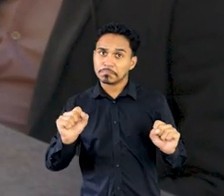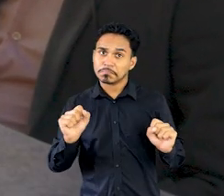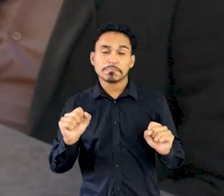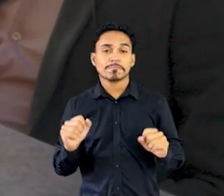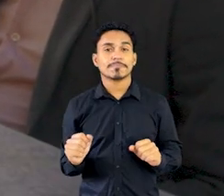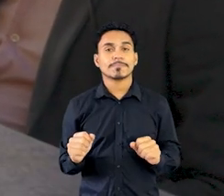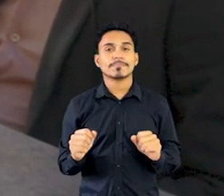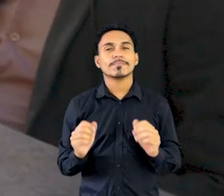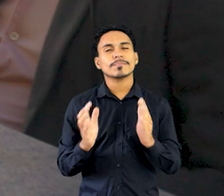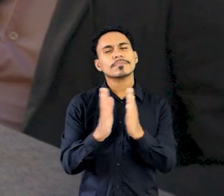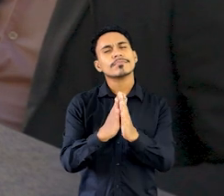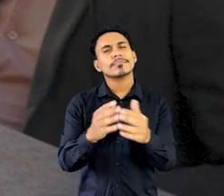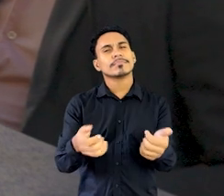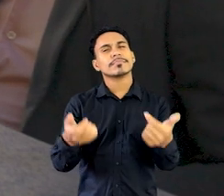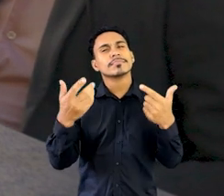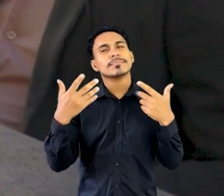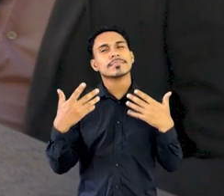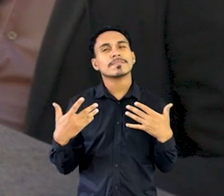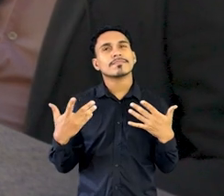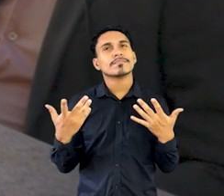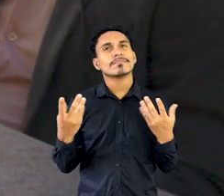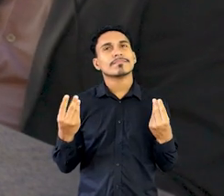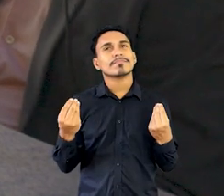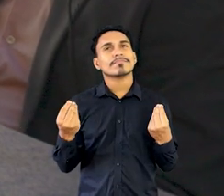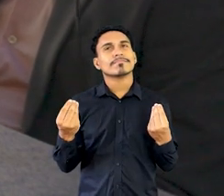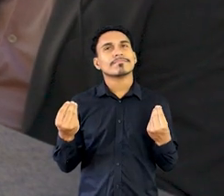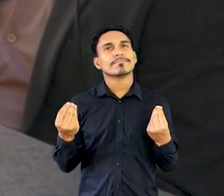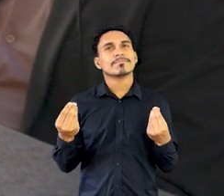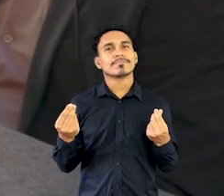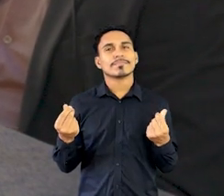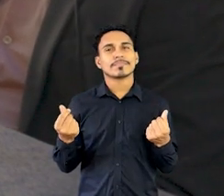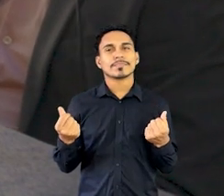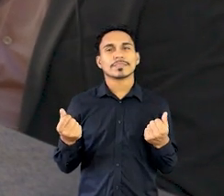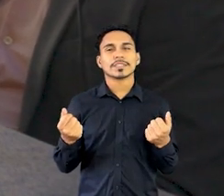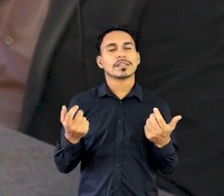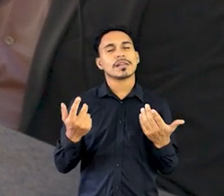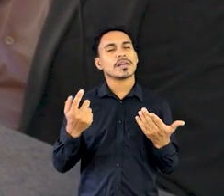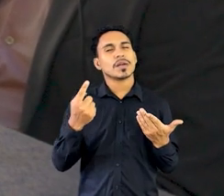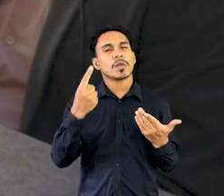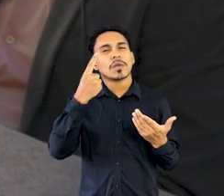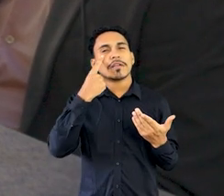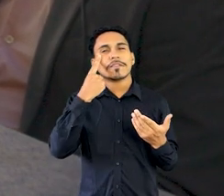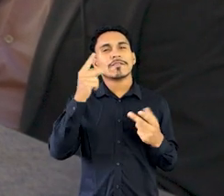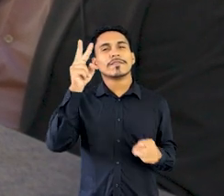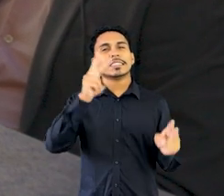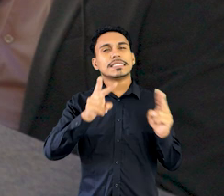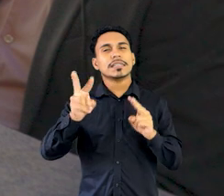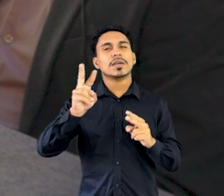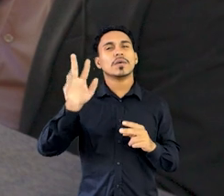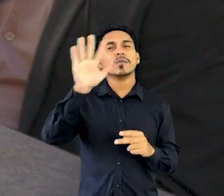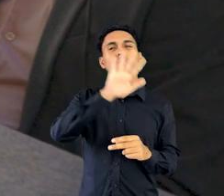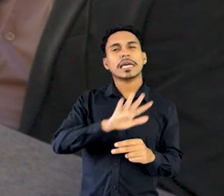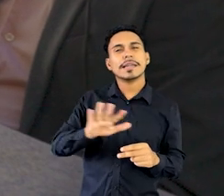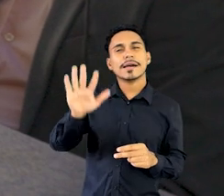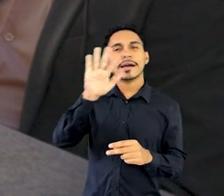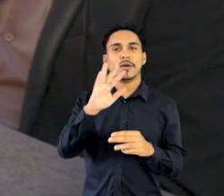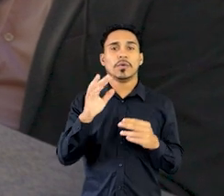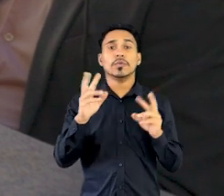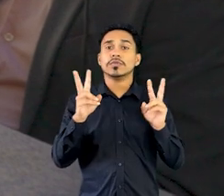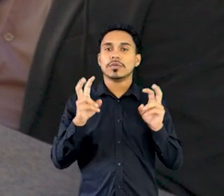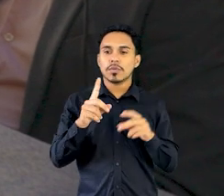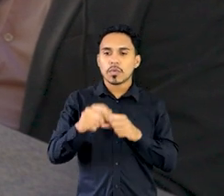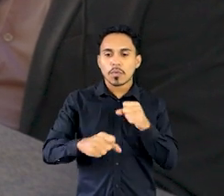puderem eh nos darem um Panorama mesmo que amplo eh a curto prazo